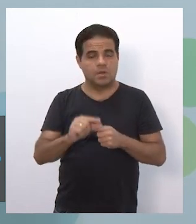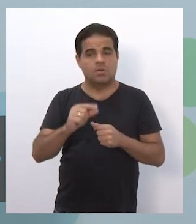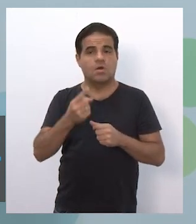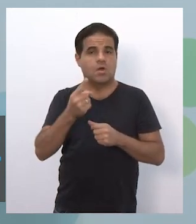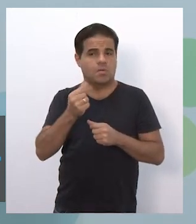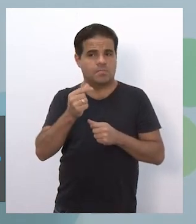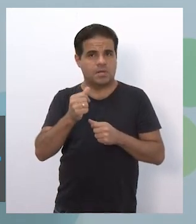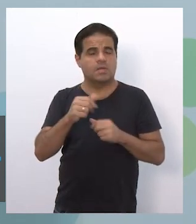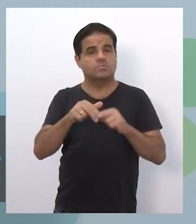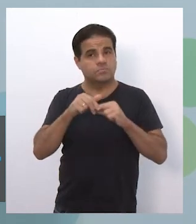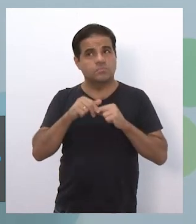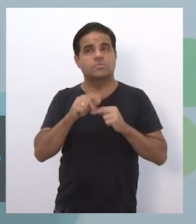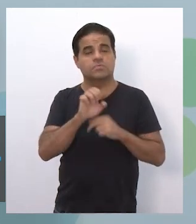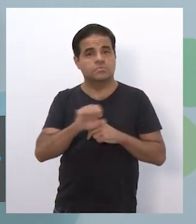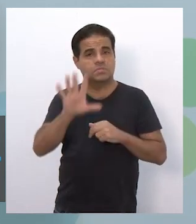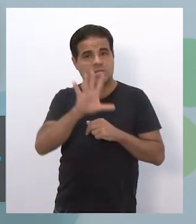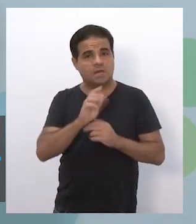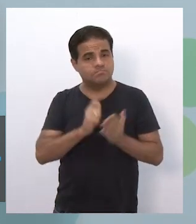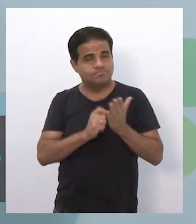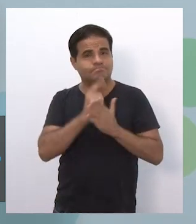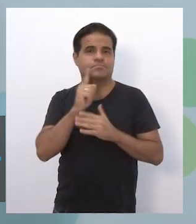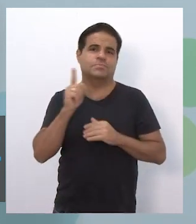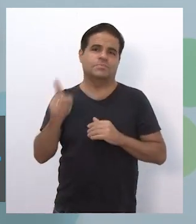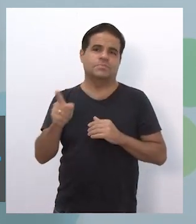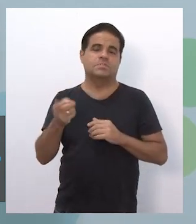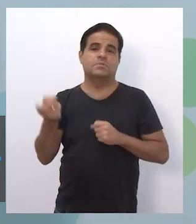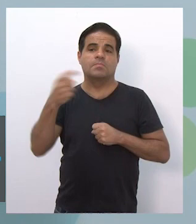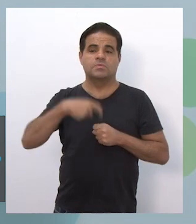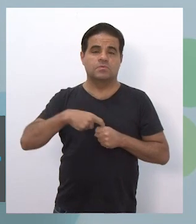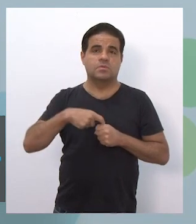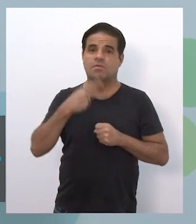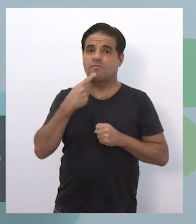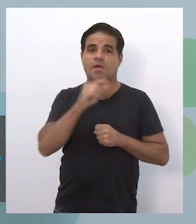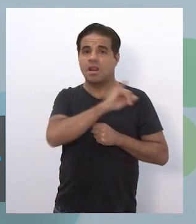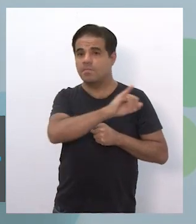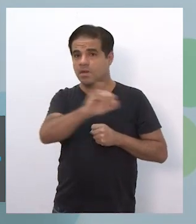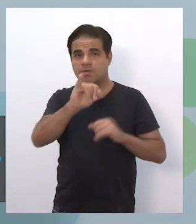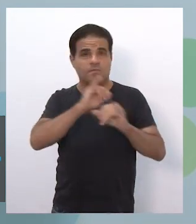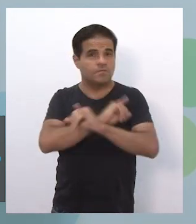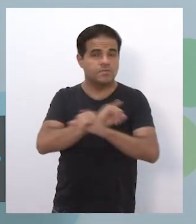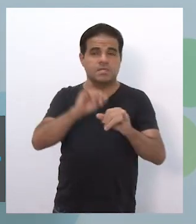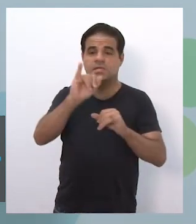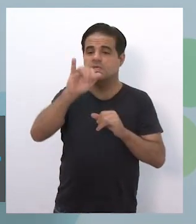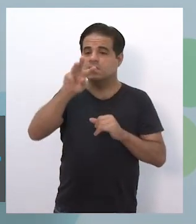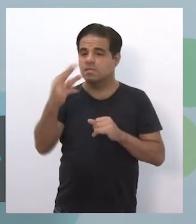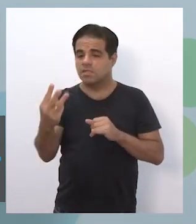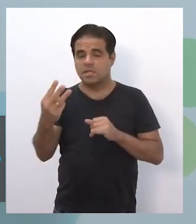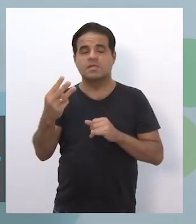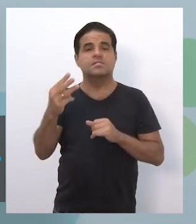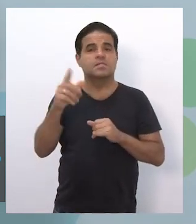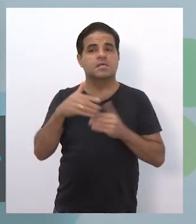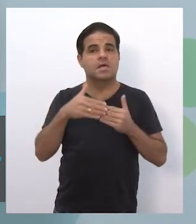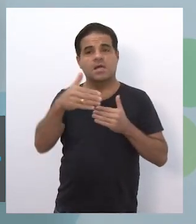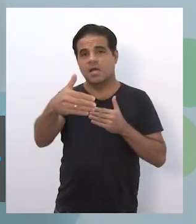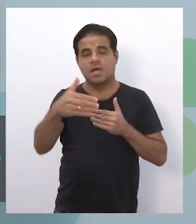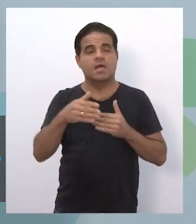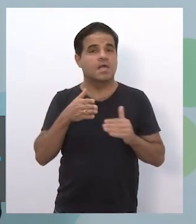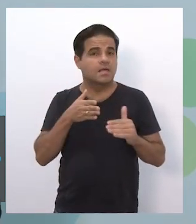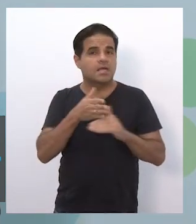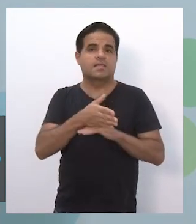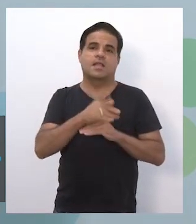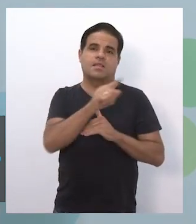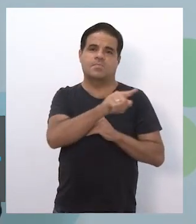isso que o Estado acabou comprando eles, né? Mas voltando a falar para vocês, é isso, o i3 é a porta de entrada para